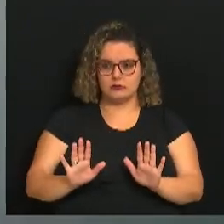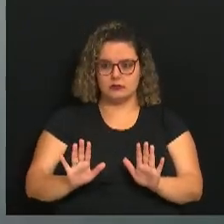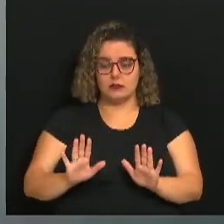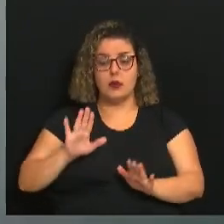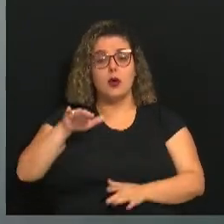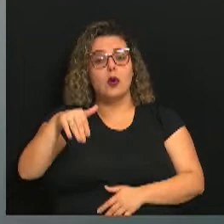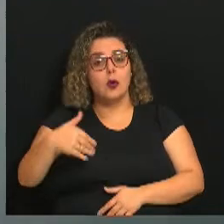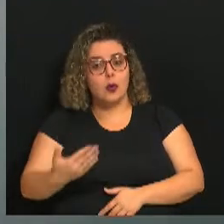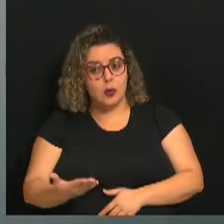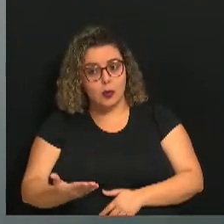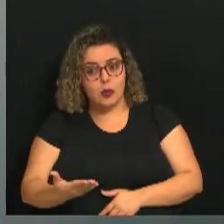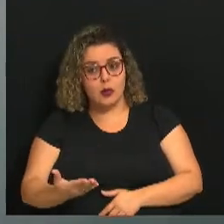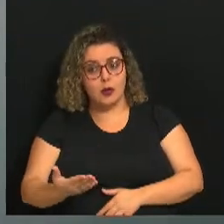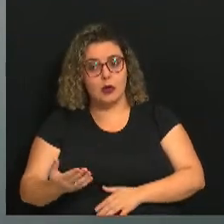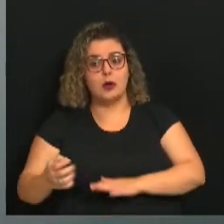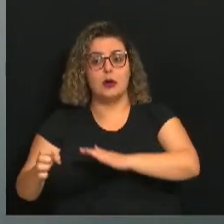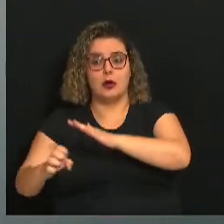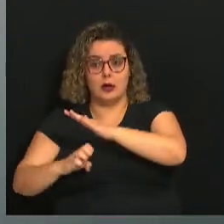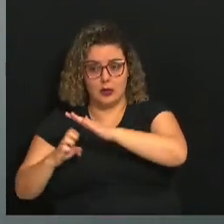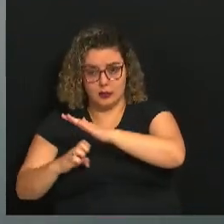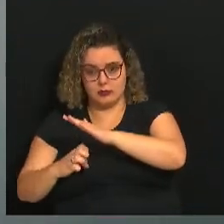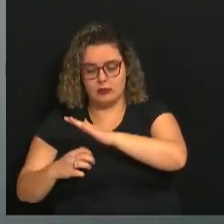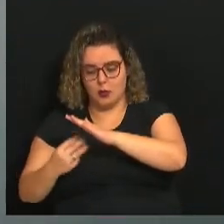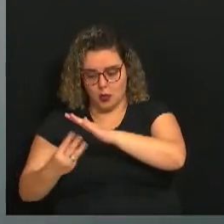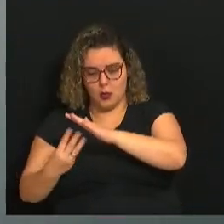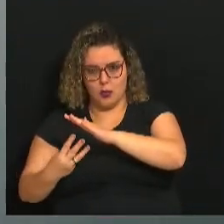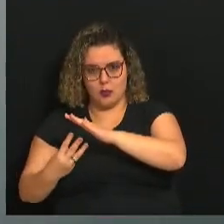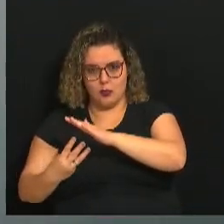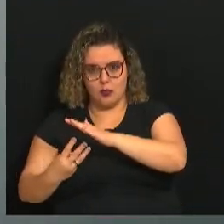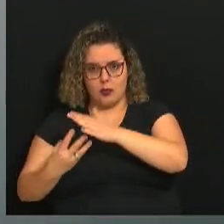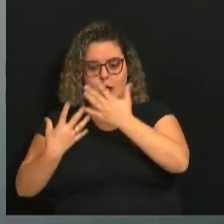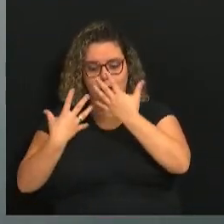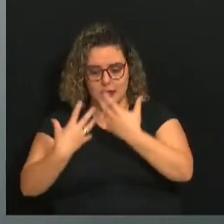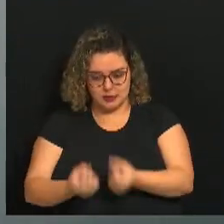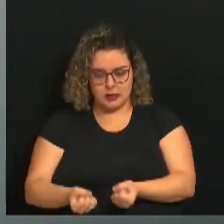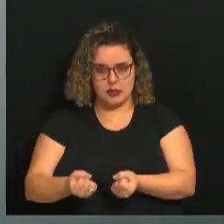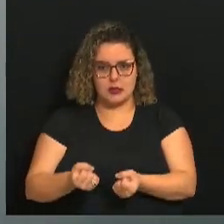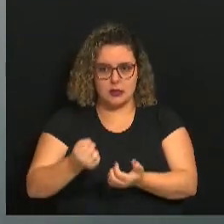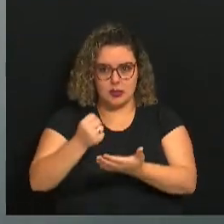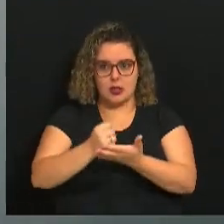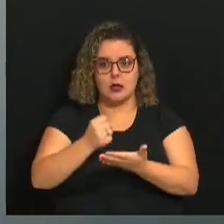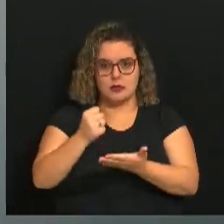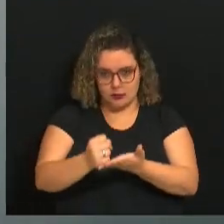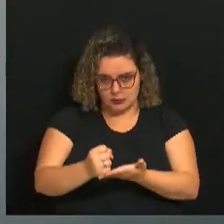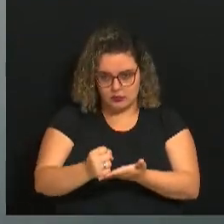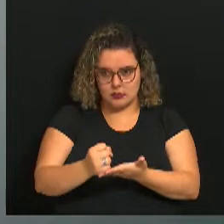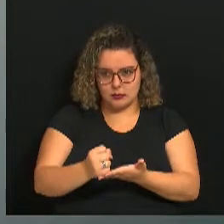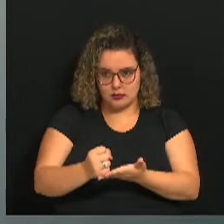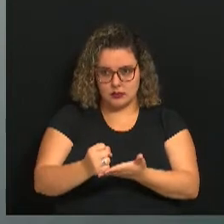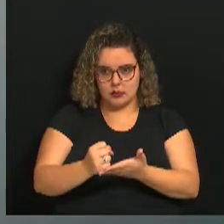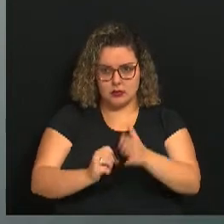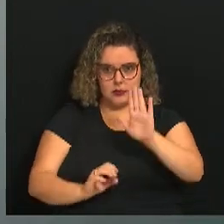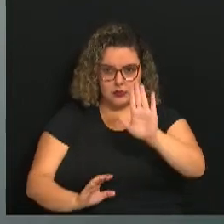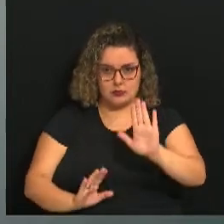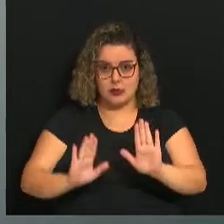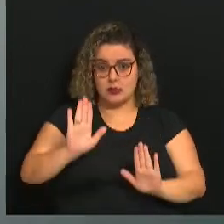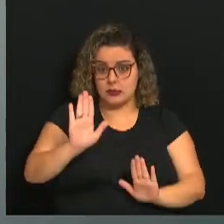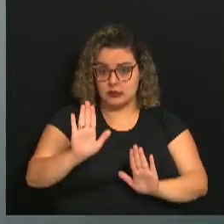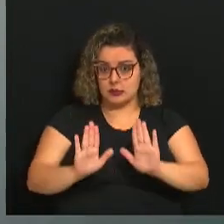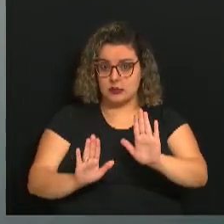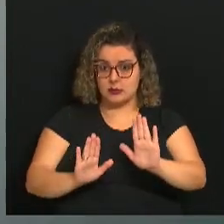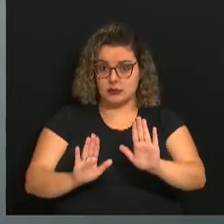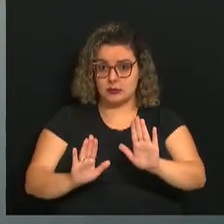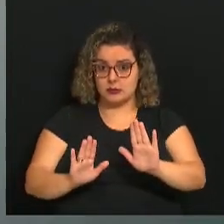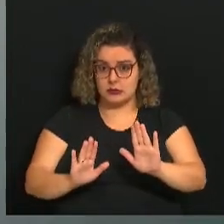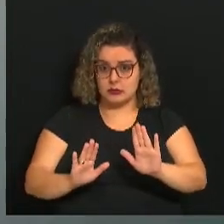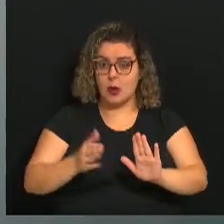entra, uma empresa terceirizada assume um serviço, é feito através de uma licitação pública, né?